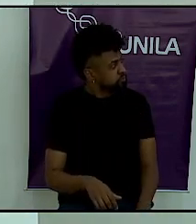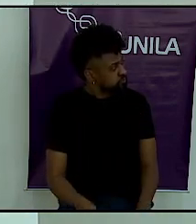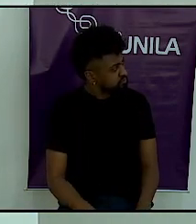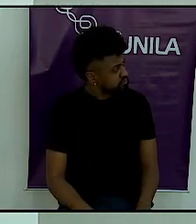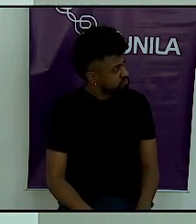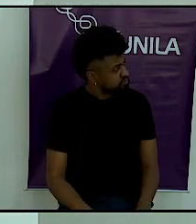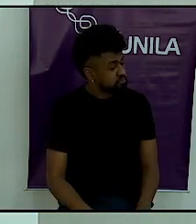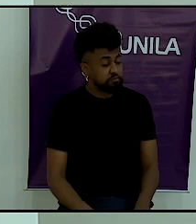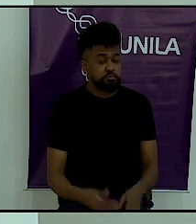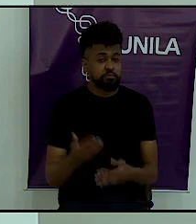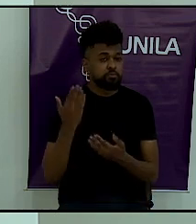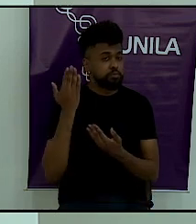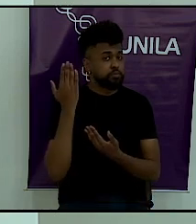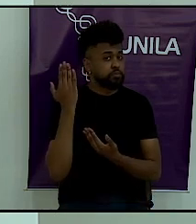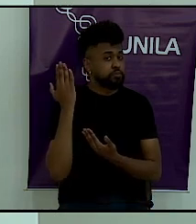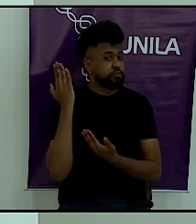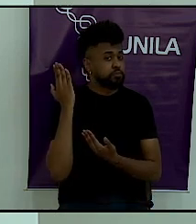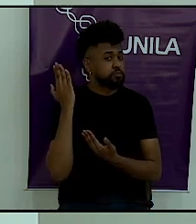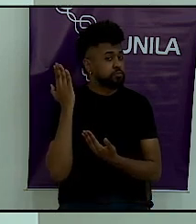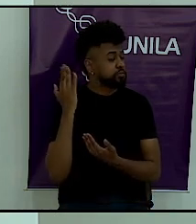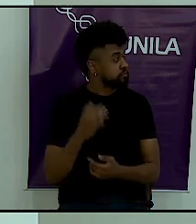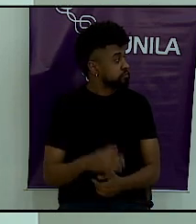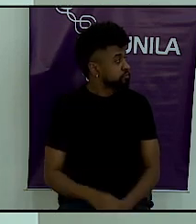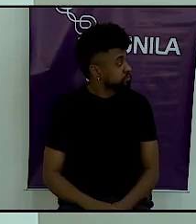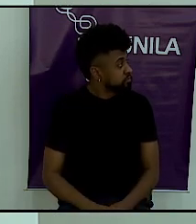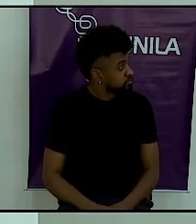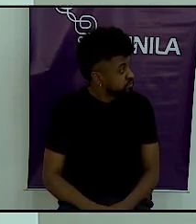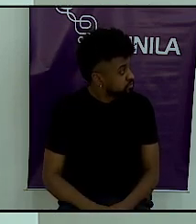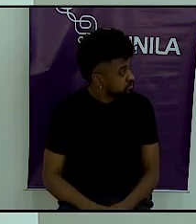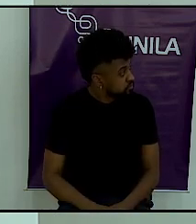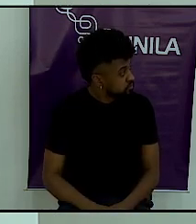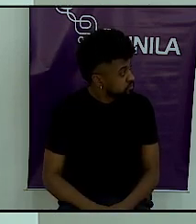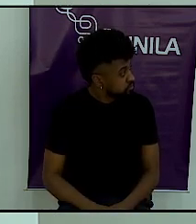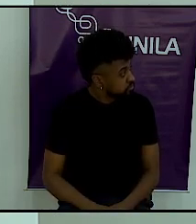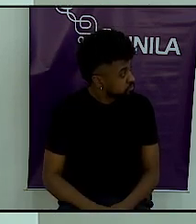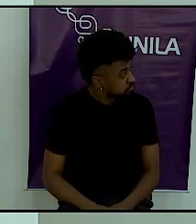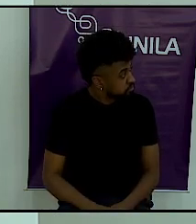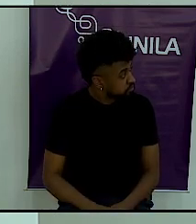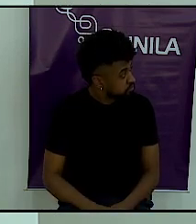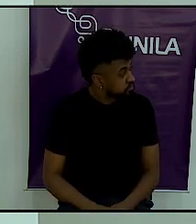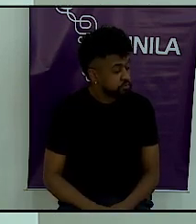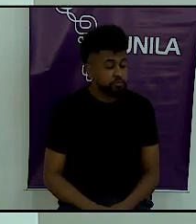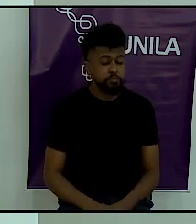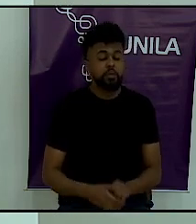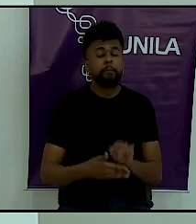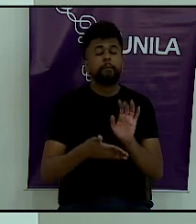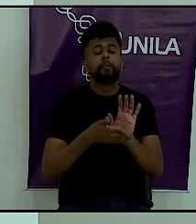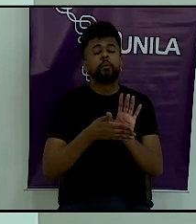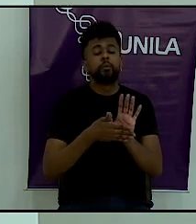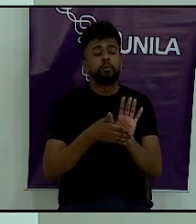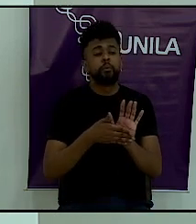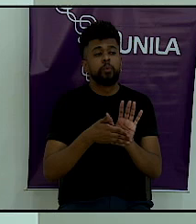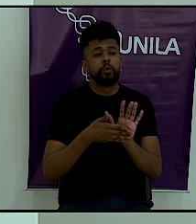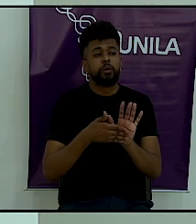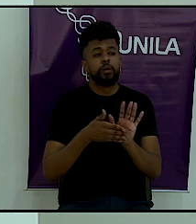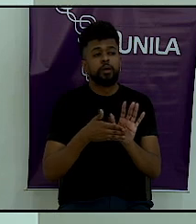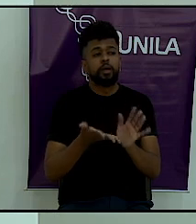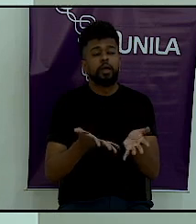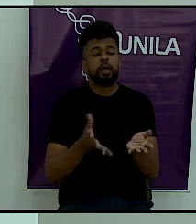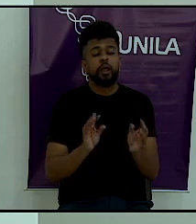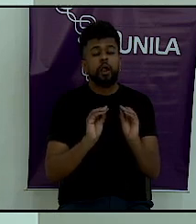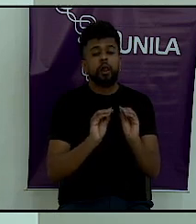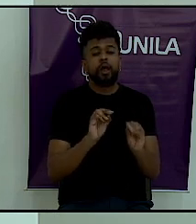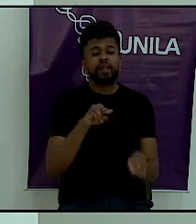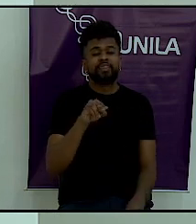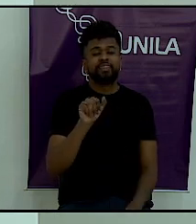UNILA. Vou esperar só carregar ali. Ok? A proposta é para a implementação do NATS na